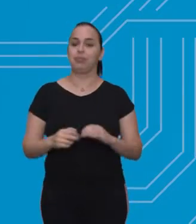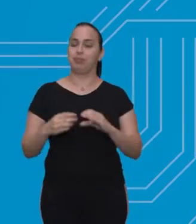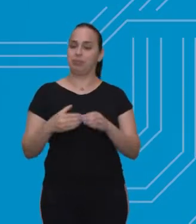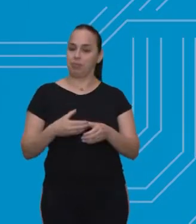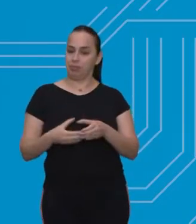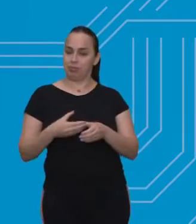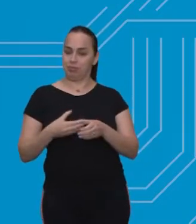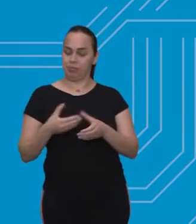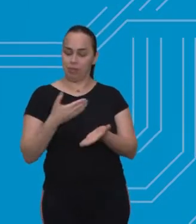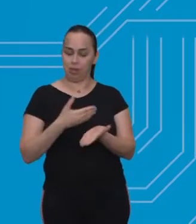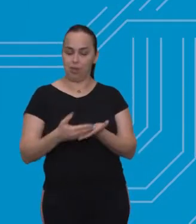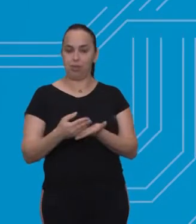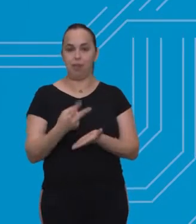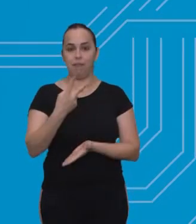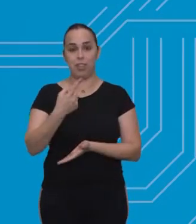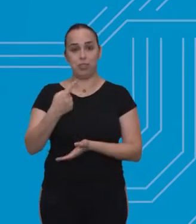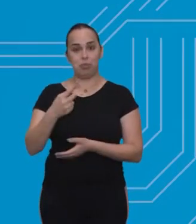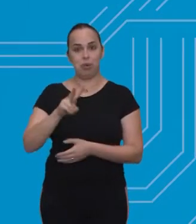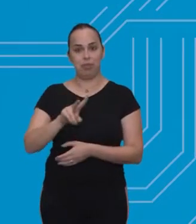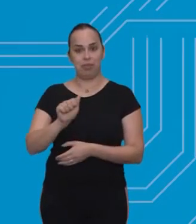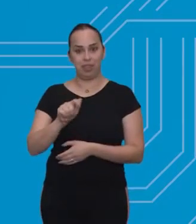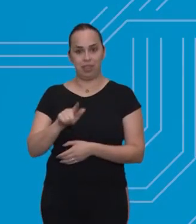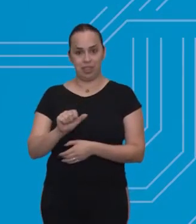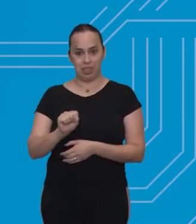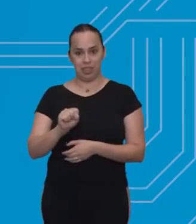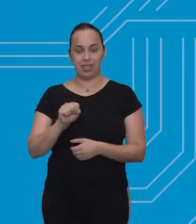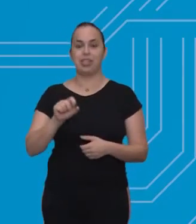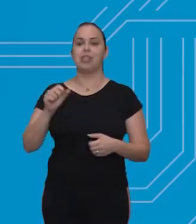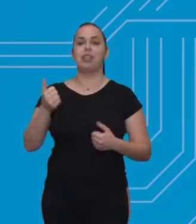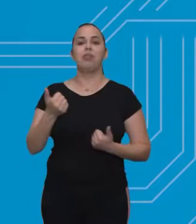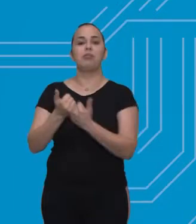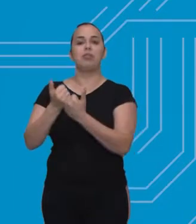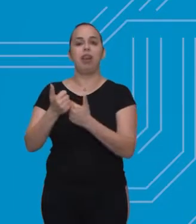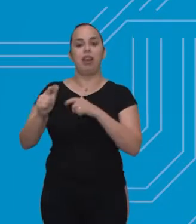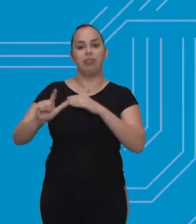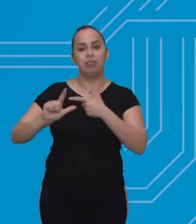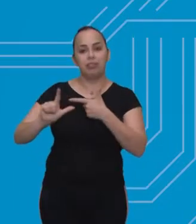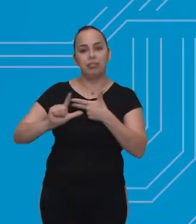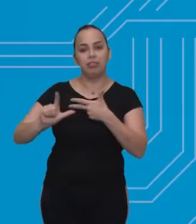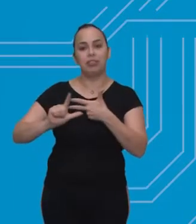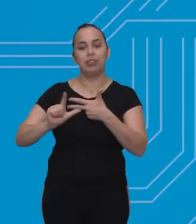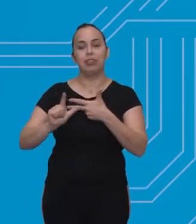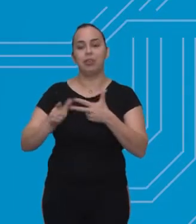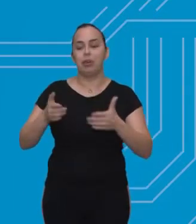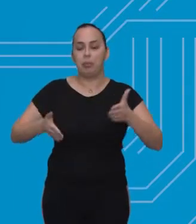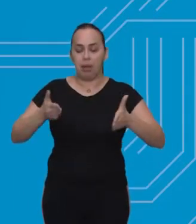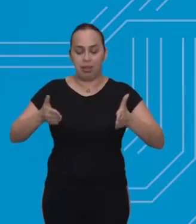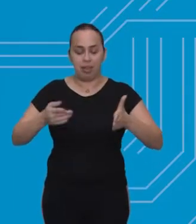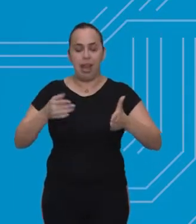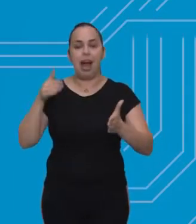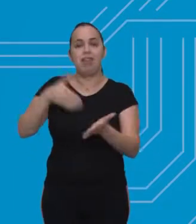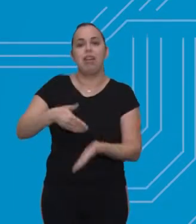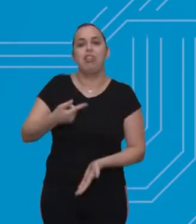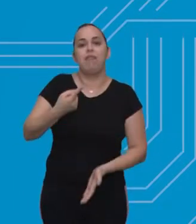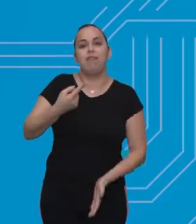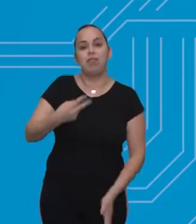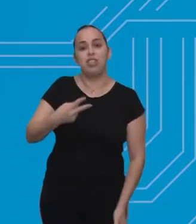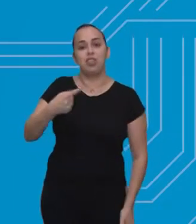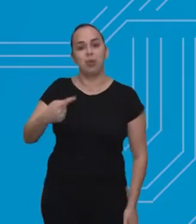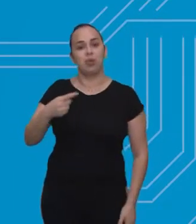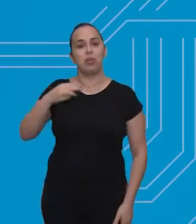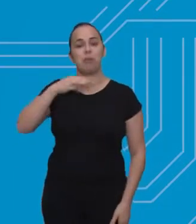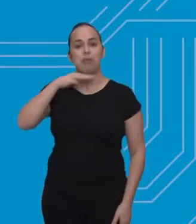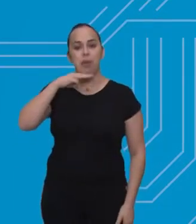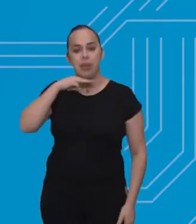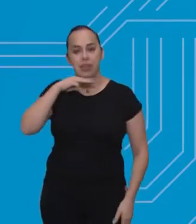abriu as inscrições para o concurso que vai oferecer 21 vagas para o cargo de auxiliar legislativo o prazo vai até o dia 21